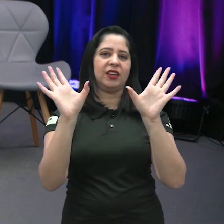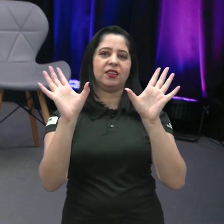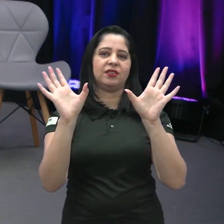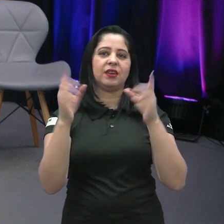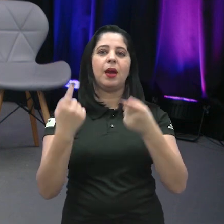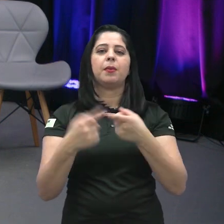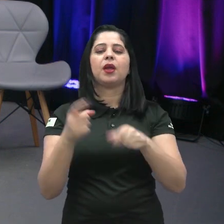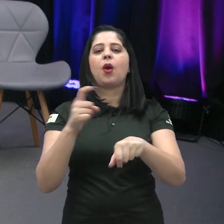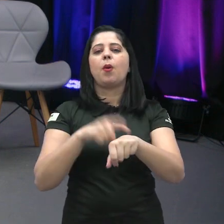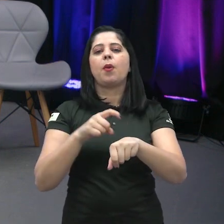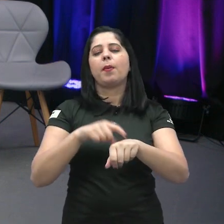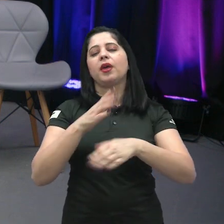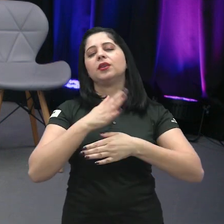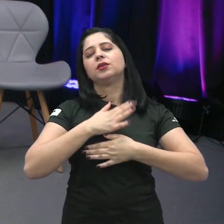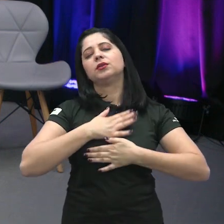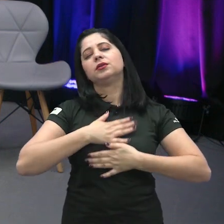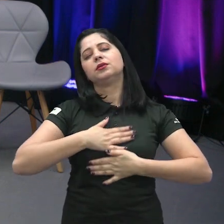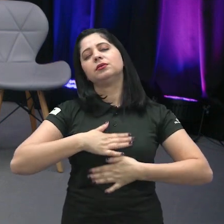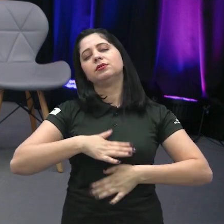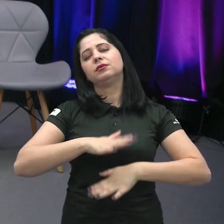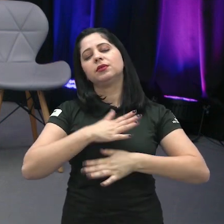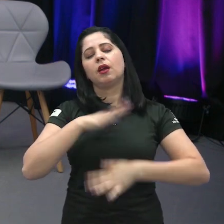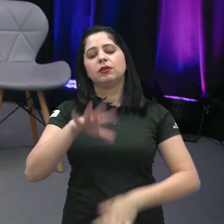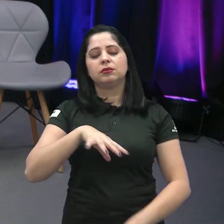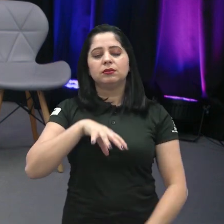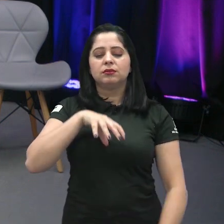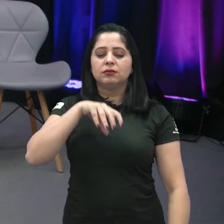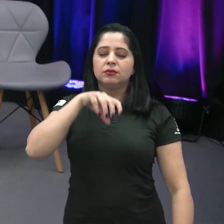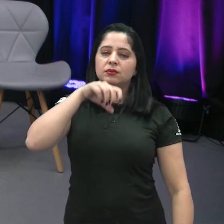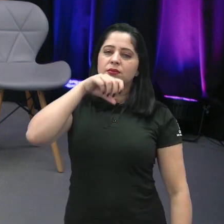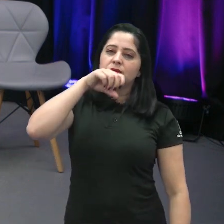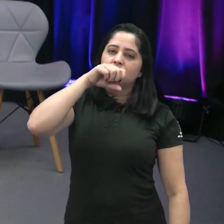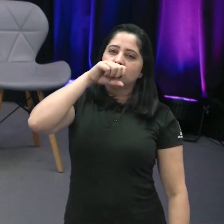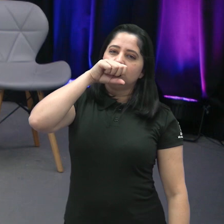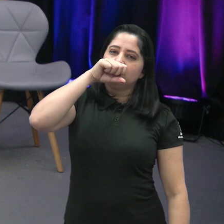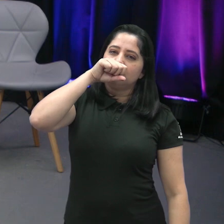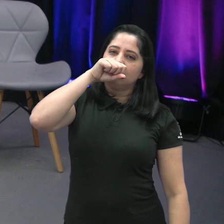boa, é hora de voltar à calma. Respira,